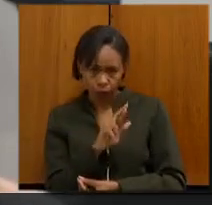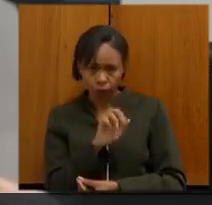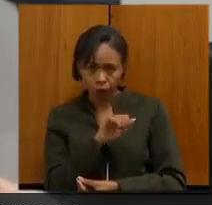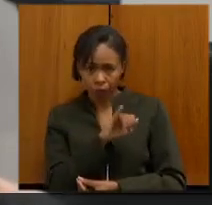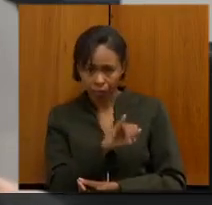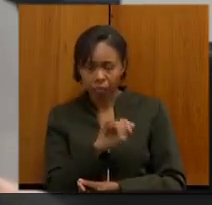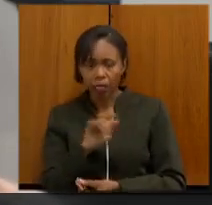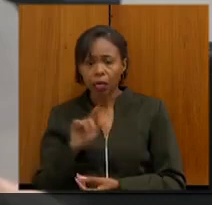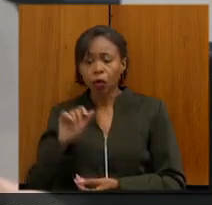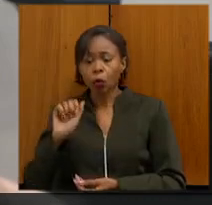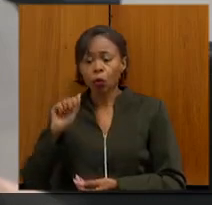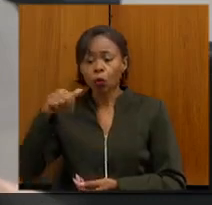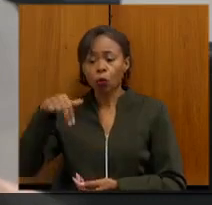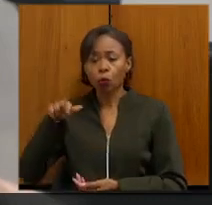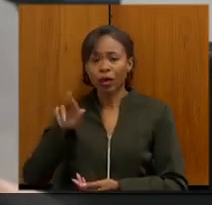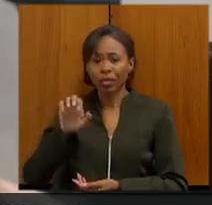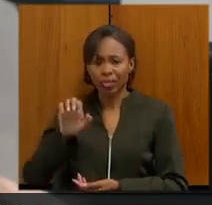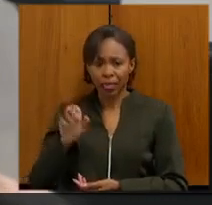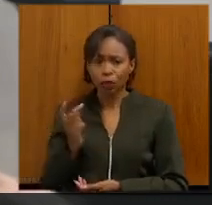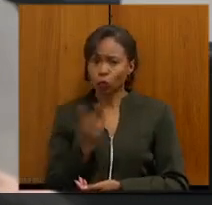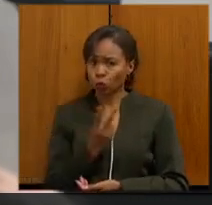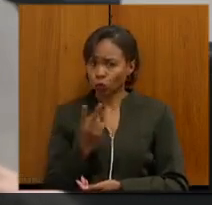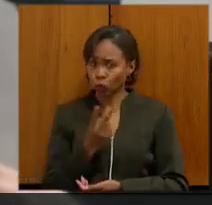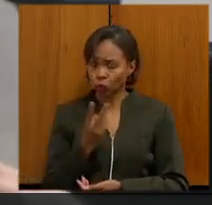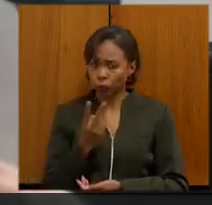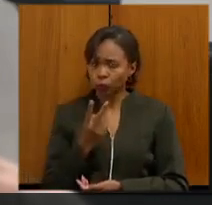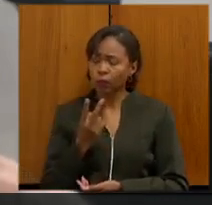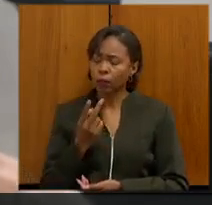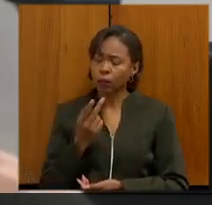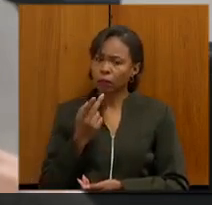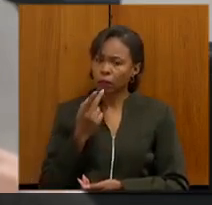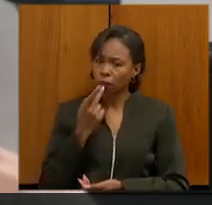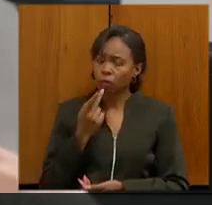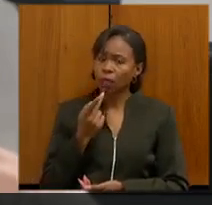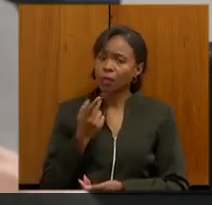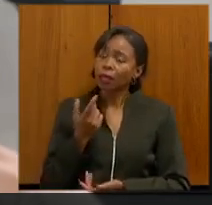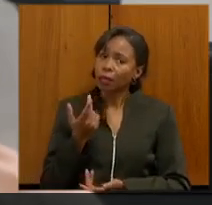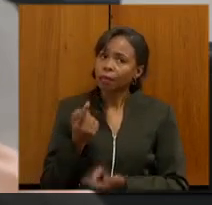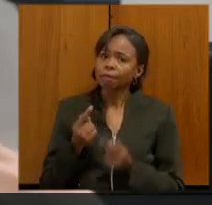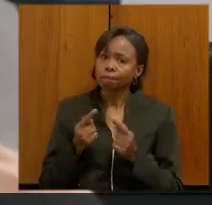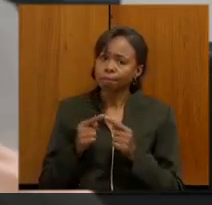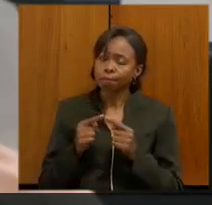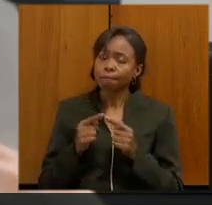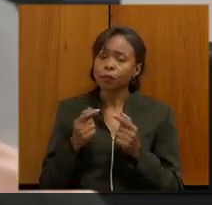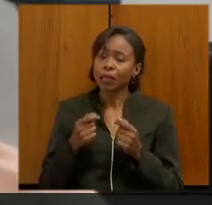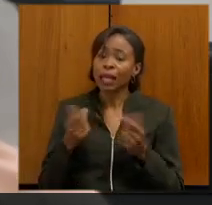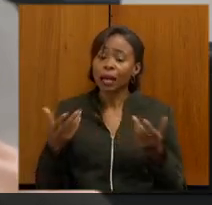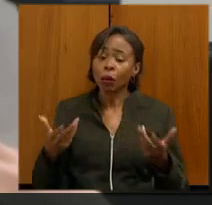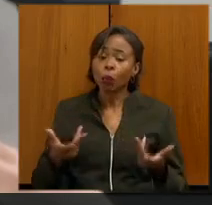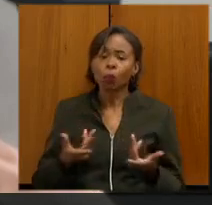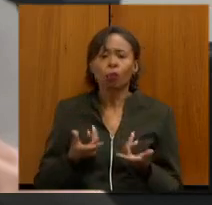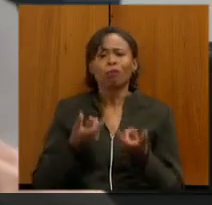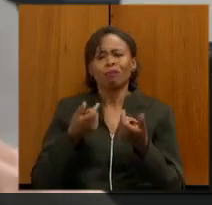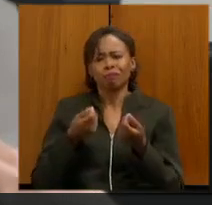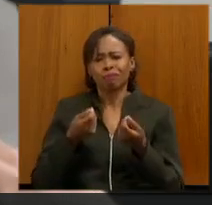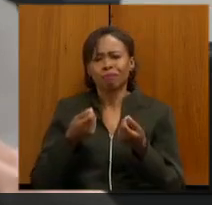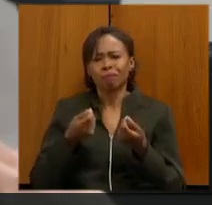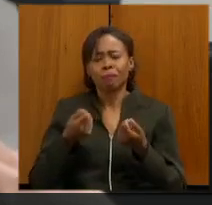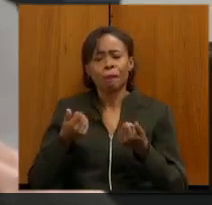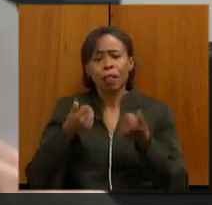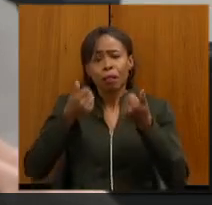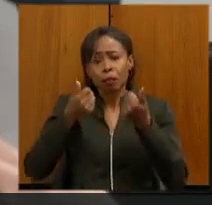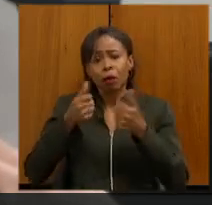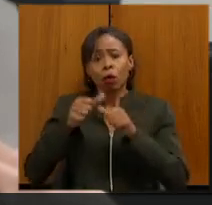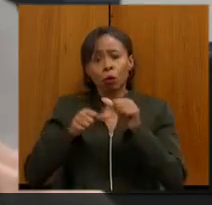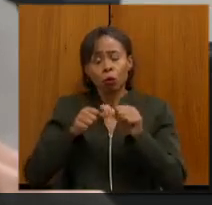André também é de qualificar melhor é as decisões né e acho que é importante